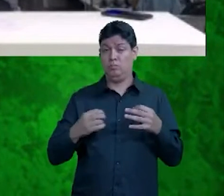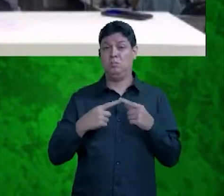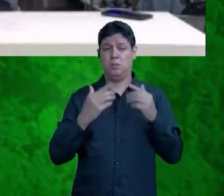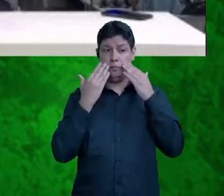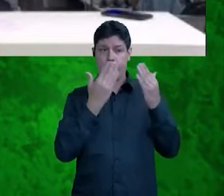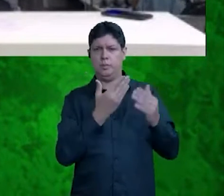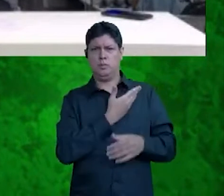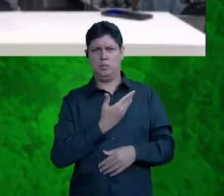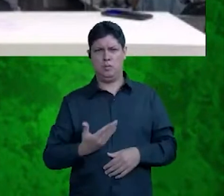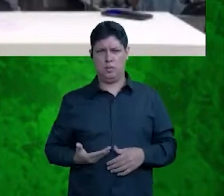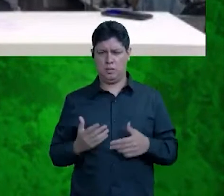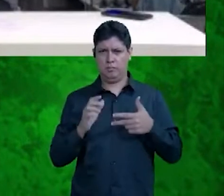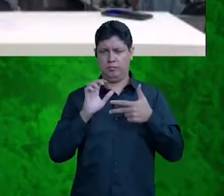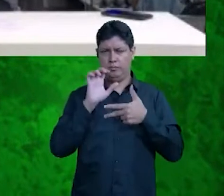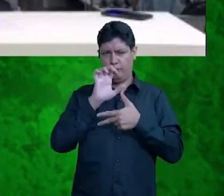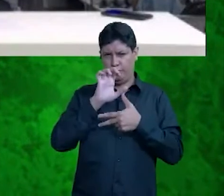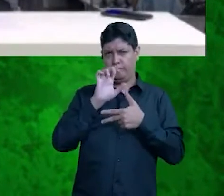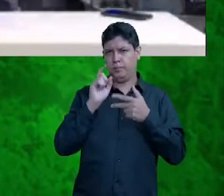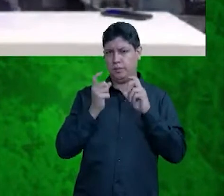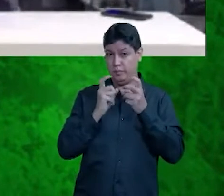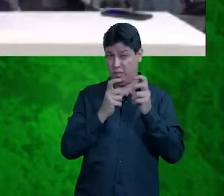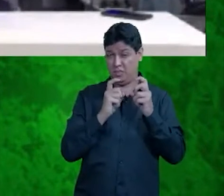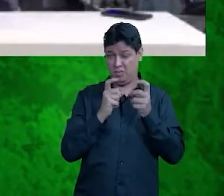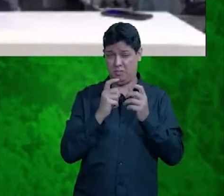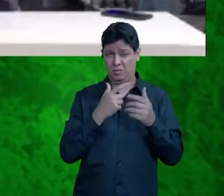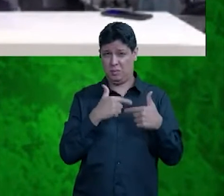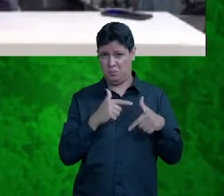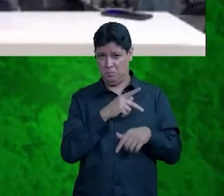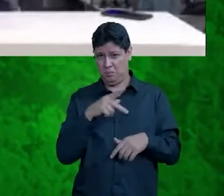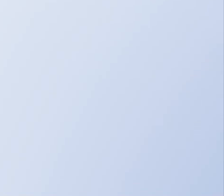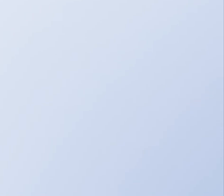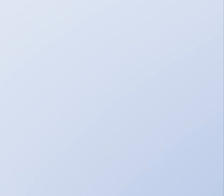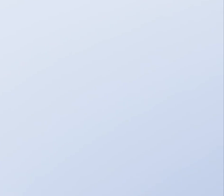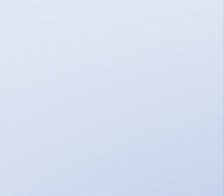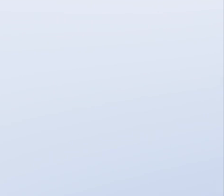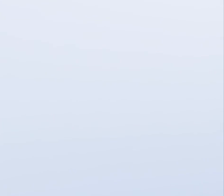eu vou falar para você, eu fico assim chocada e muito decepcionada.